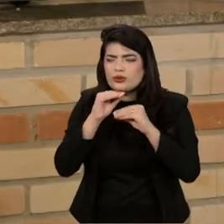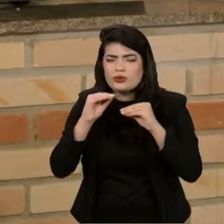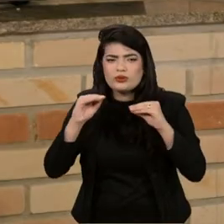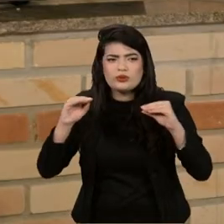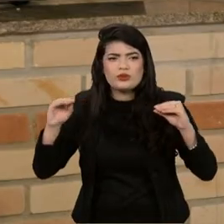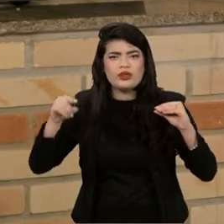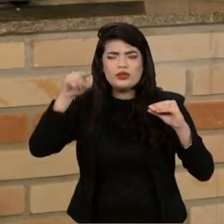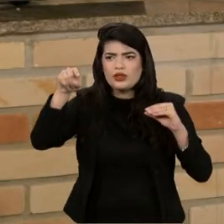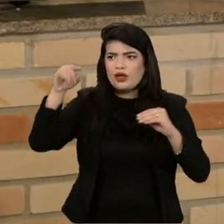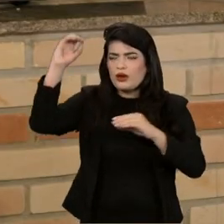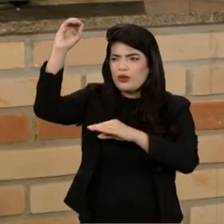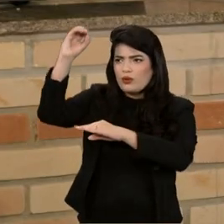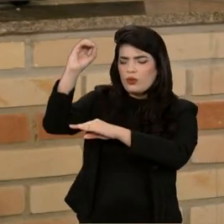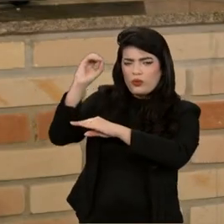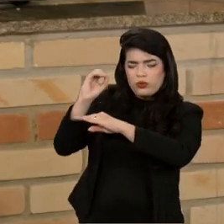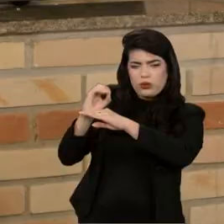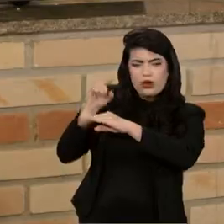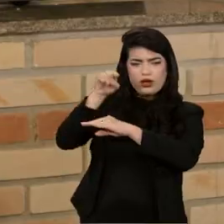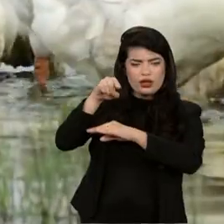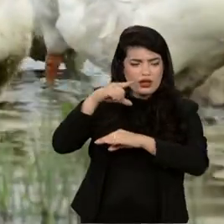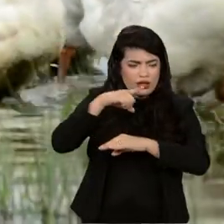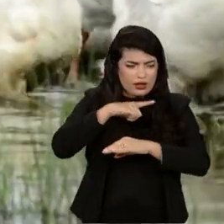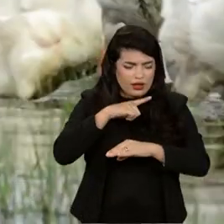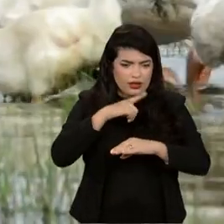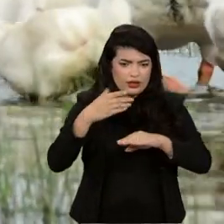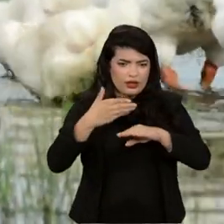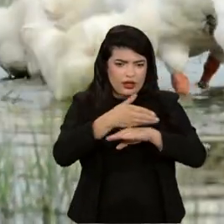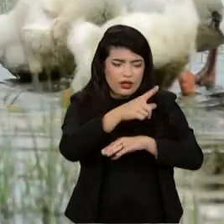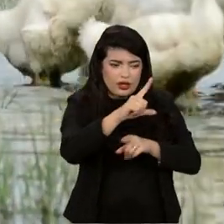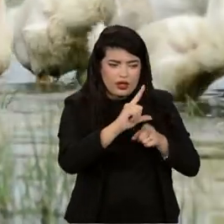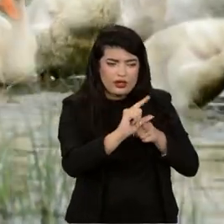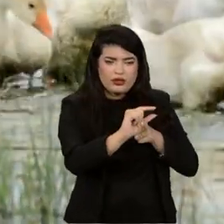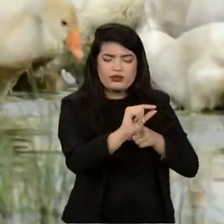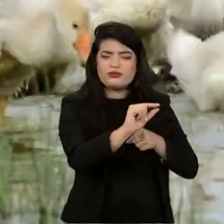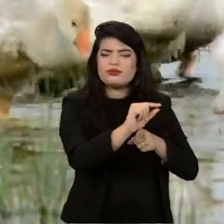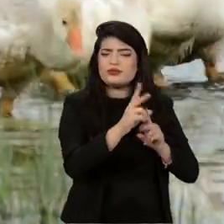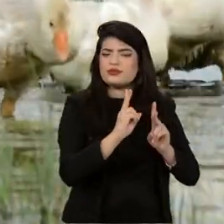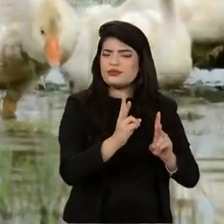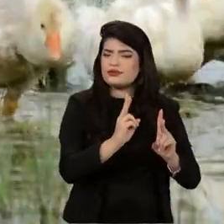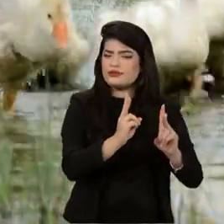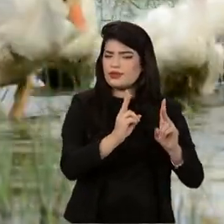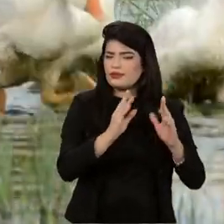Serafim, o bom pastor de casa, saía.